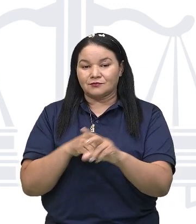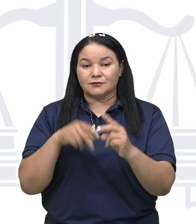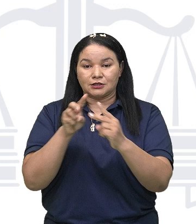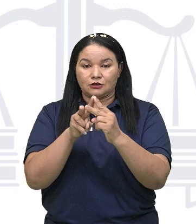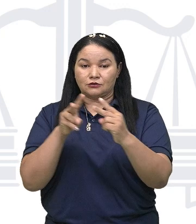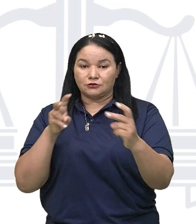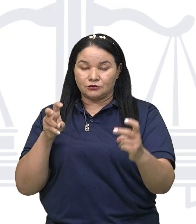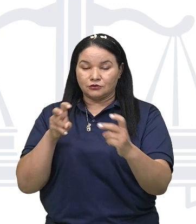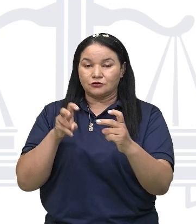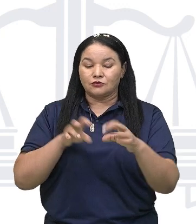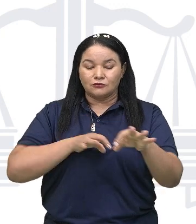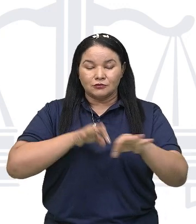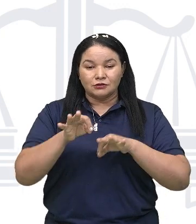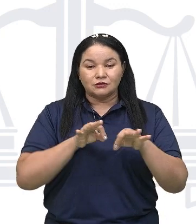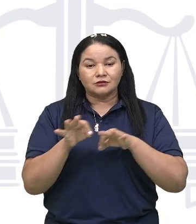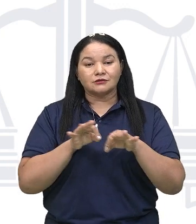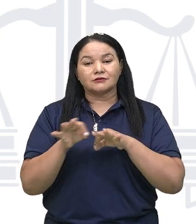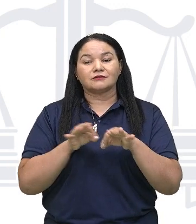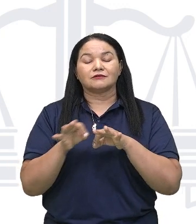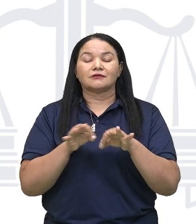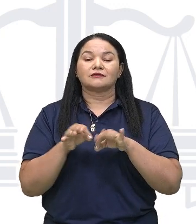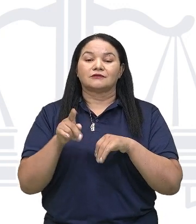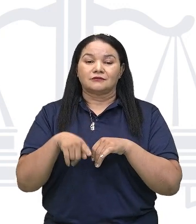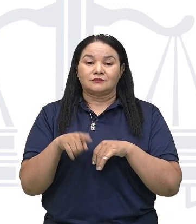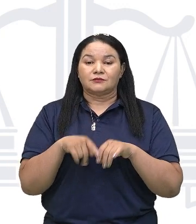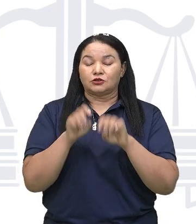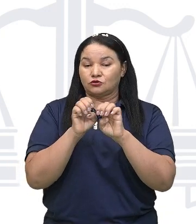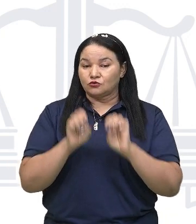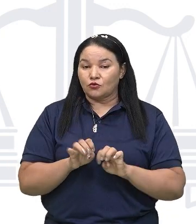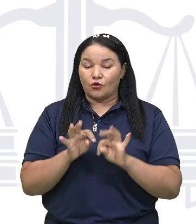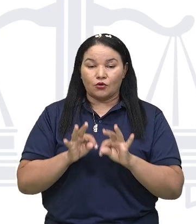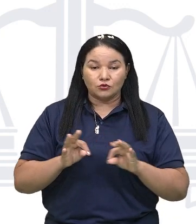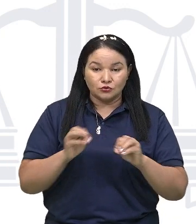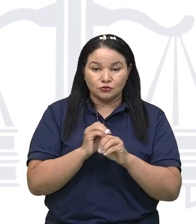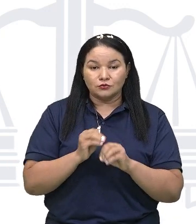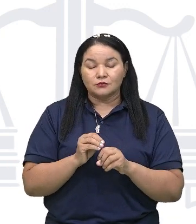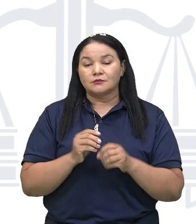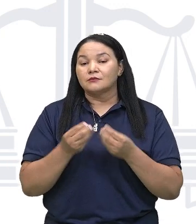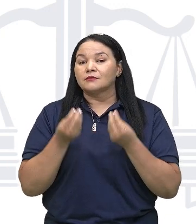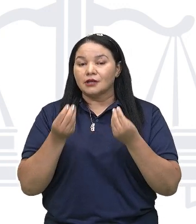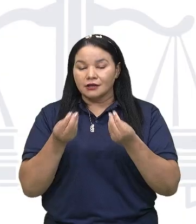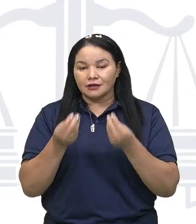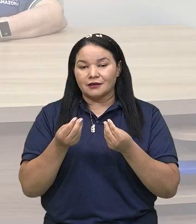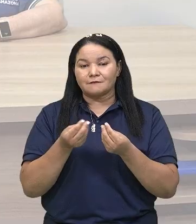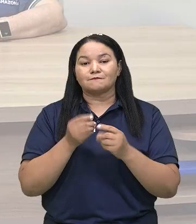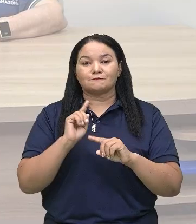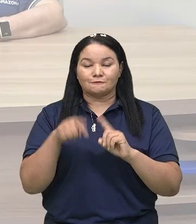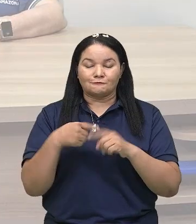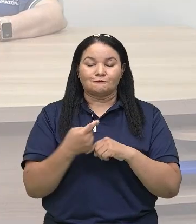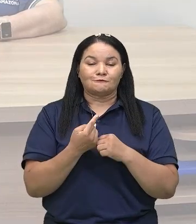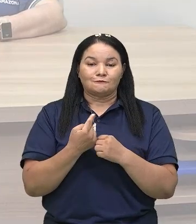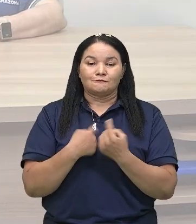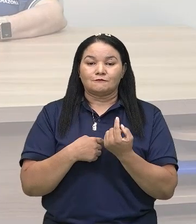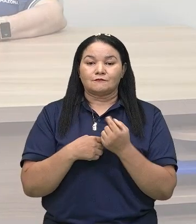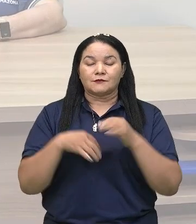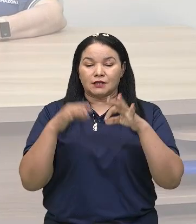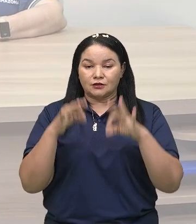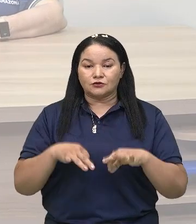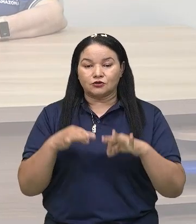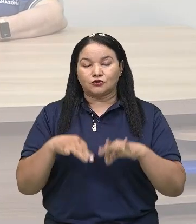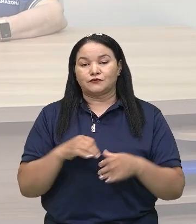com planejamento estruturado para obtermos os nossos resultados positivos, né, Sim, professora? com